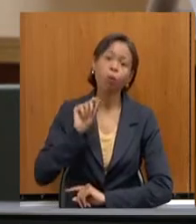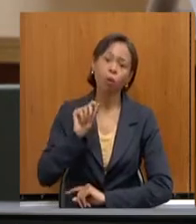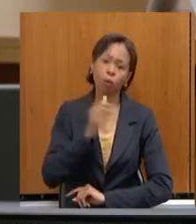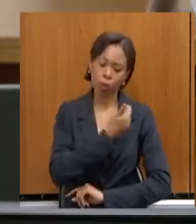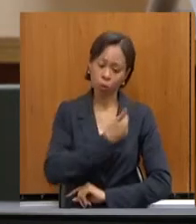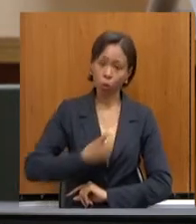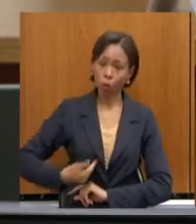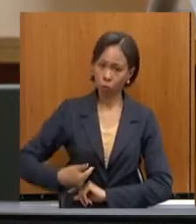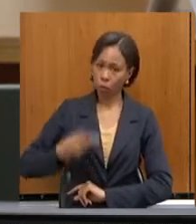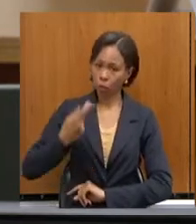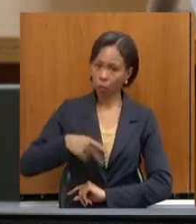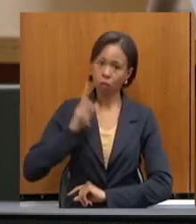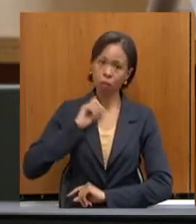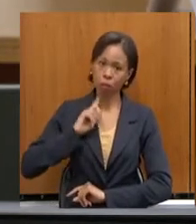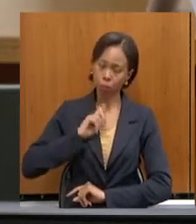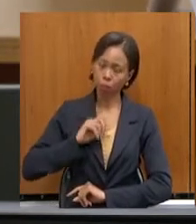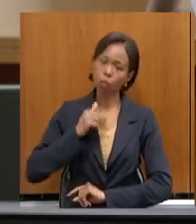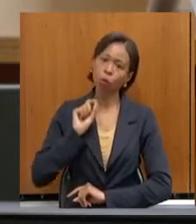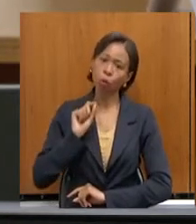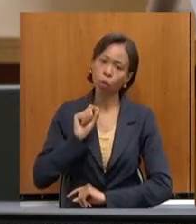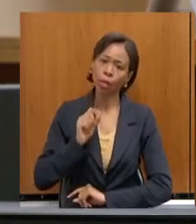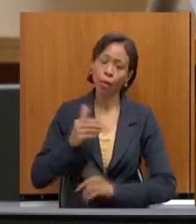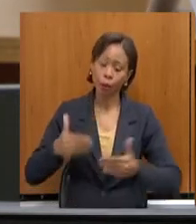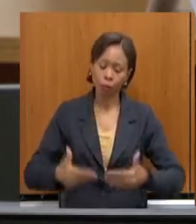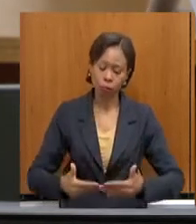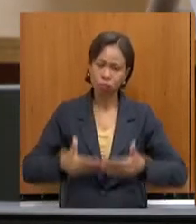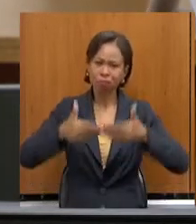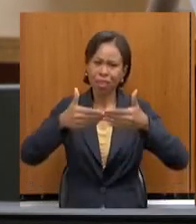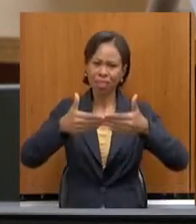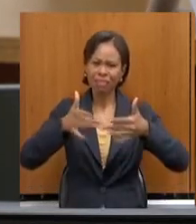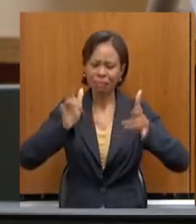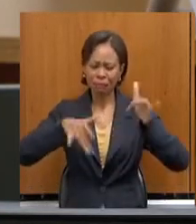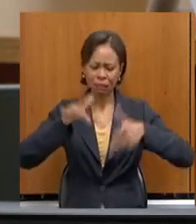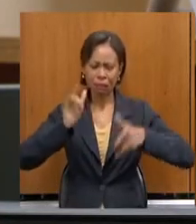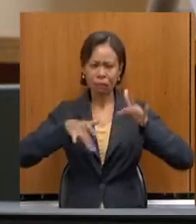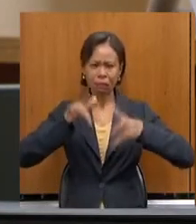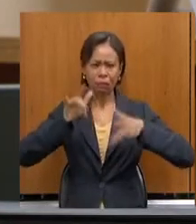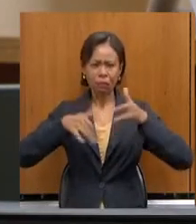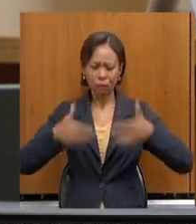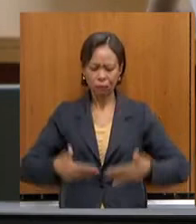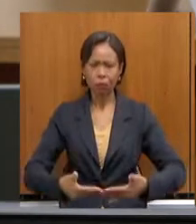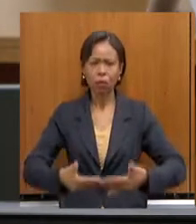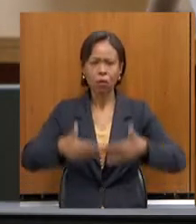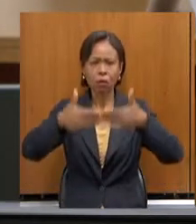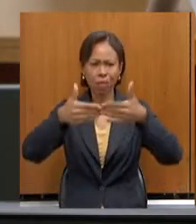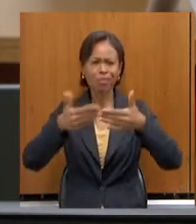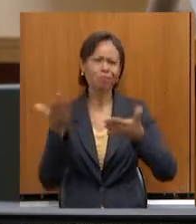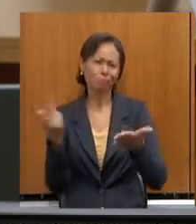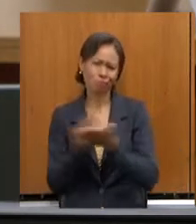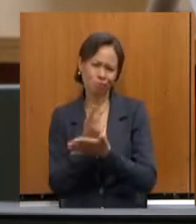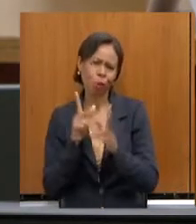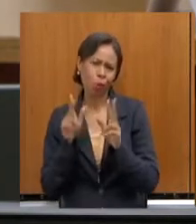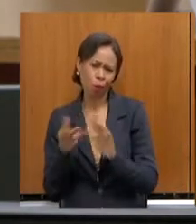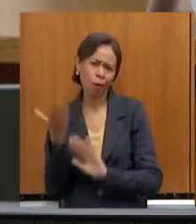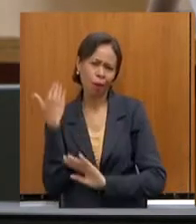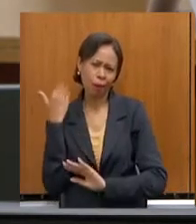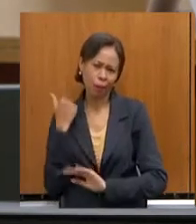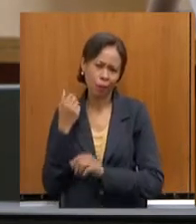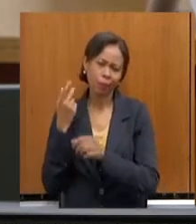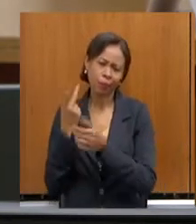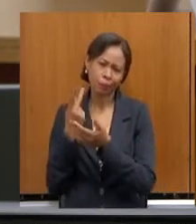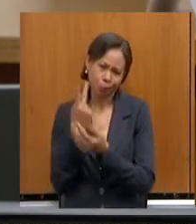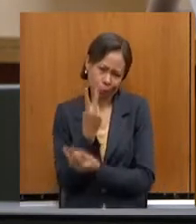governo de Minas é a gestão de barragens de rejeito né especialmente em função dos dois desastres que aconteceram nos últimos